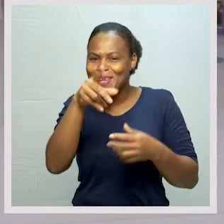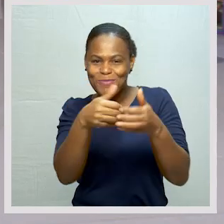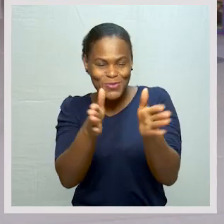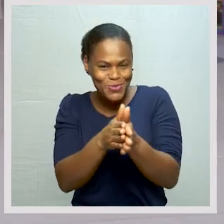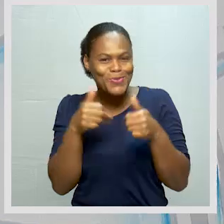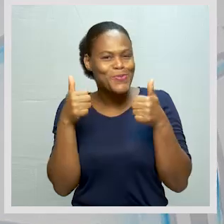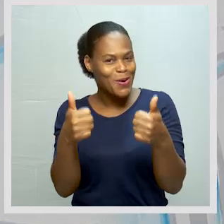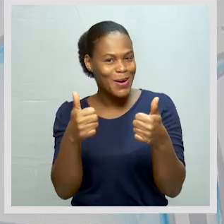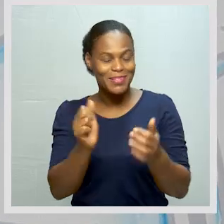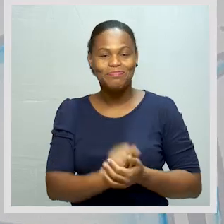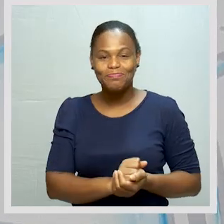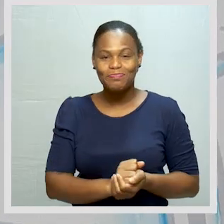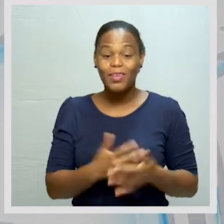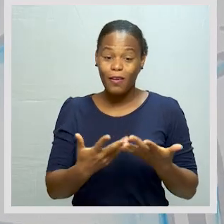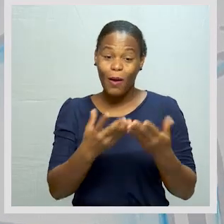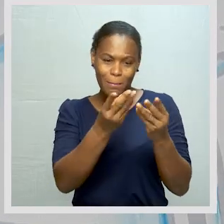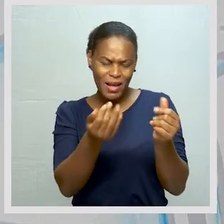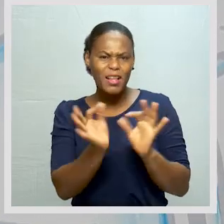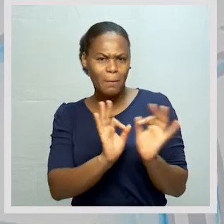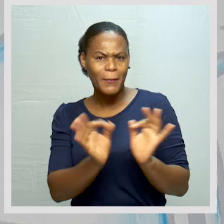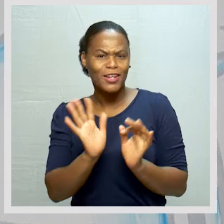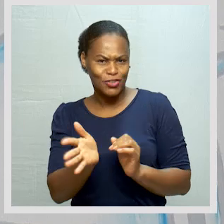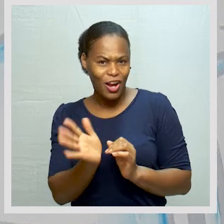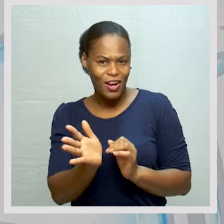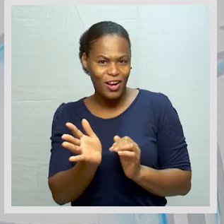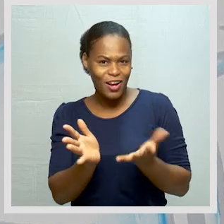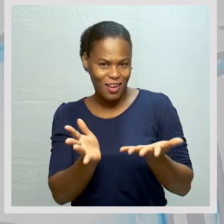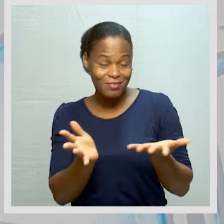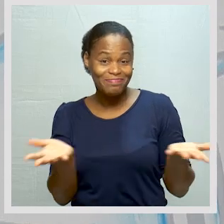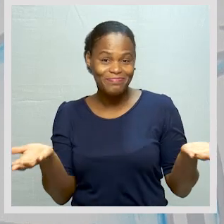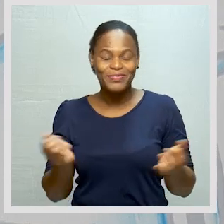de tudo. Então, e aí? Já tem os materiais preparados?